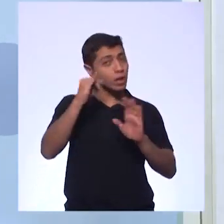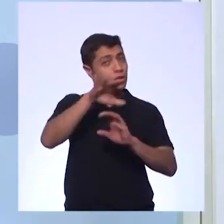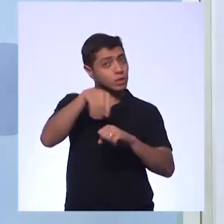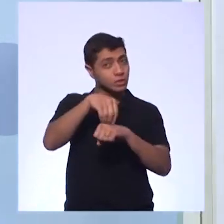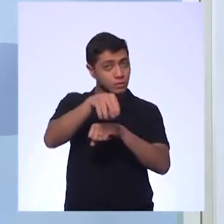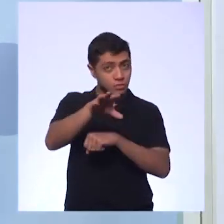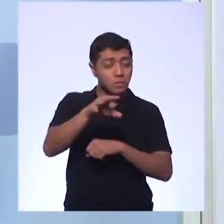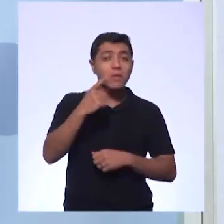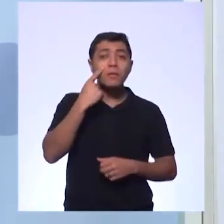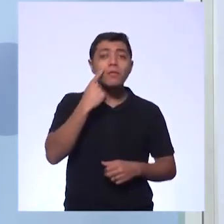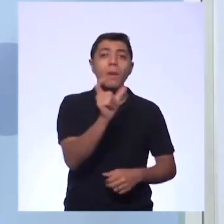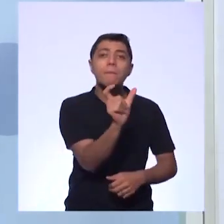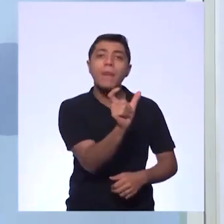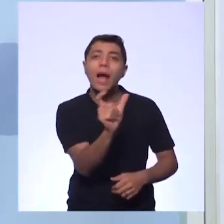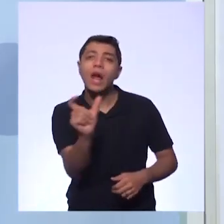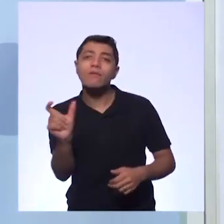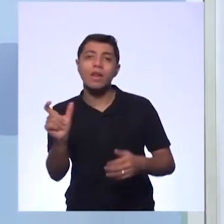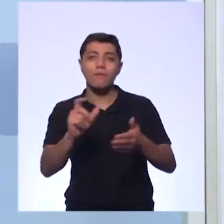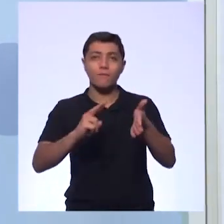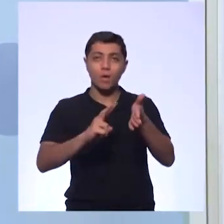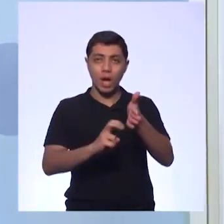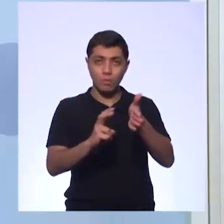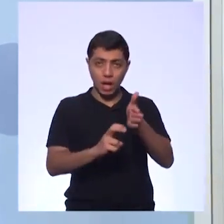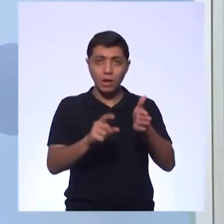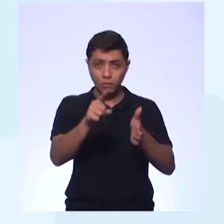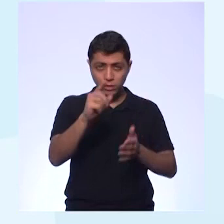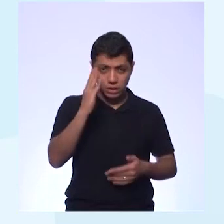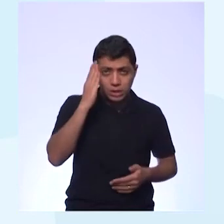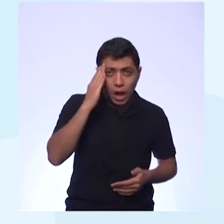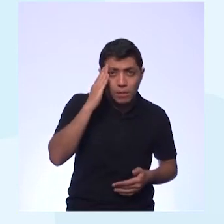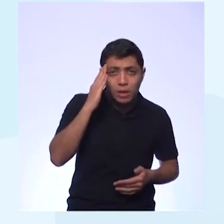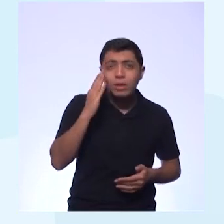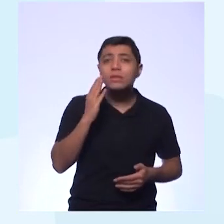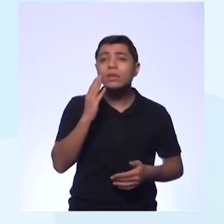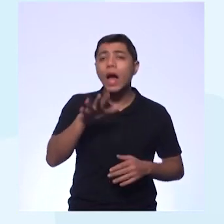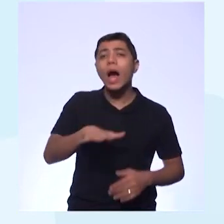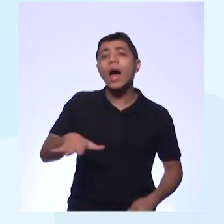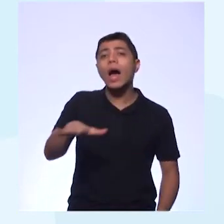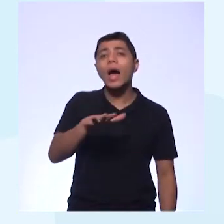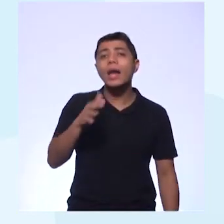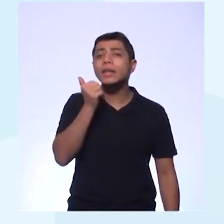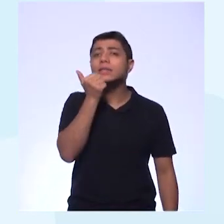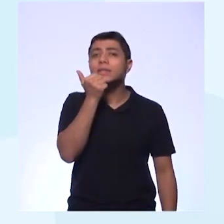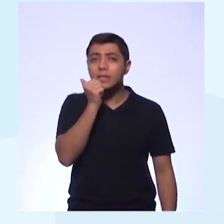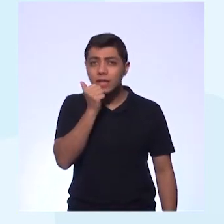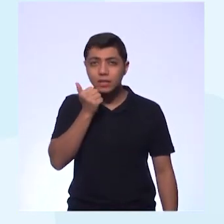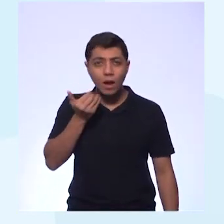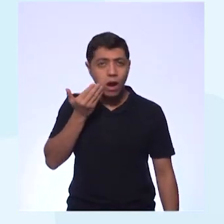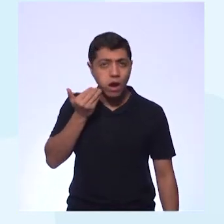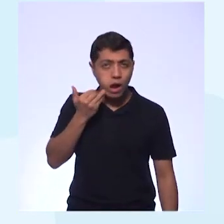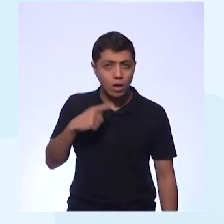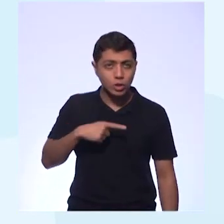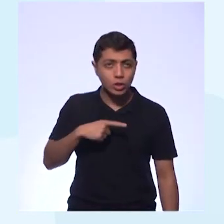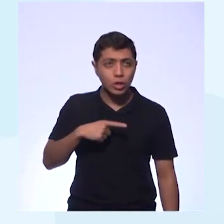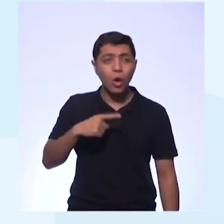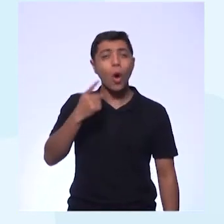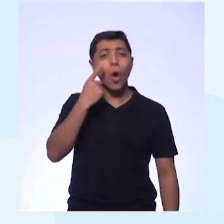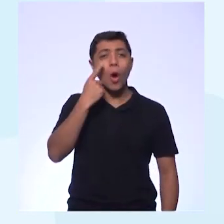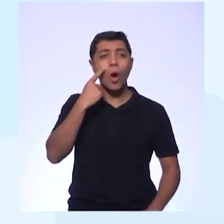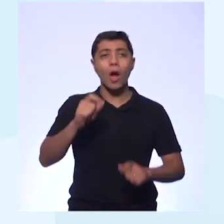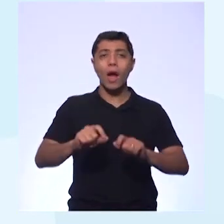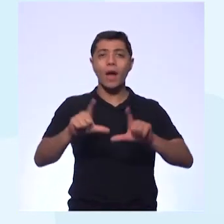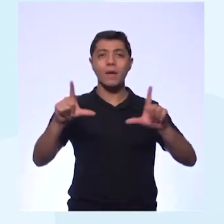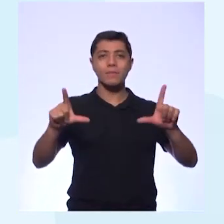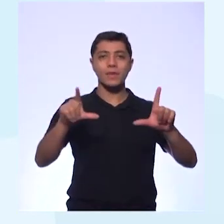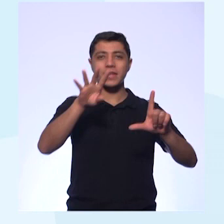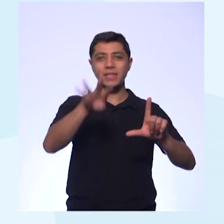de ciências. A gente tem uma tabelinha que vai aparecer na lousa, que é aquele KWL chart, que a gente vê bastante aí no